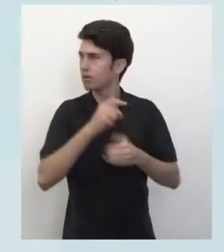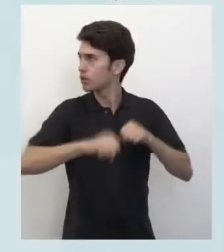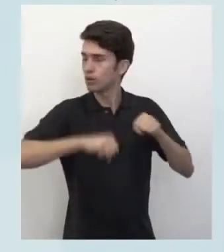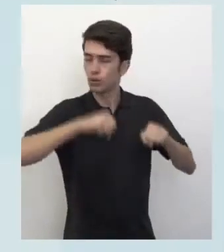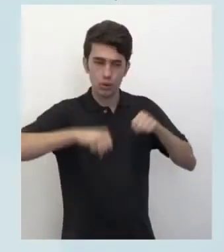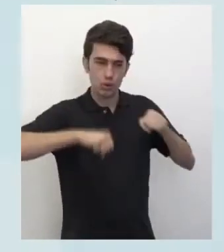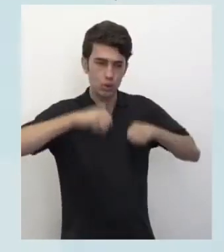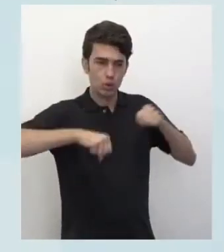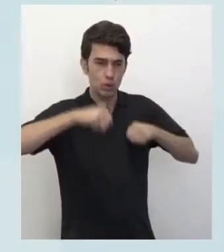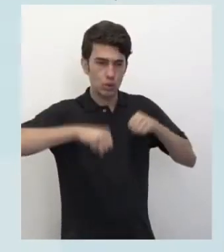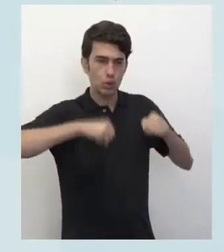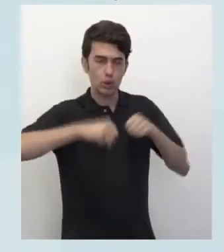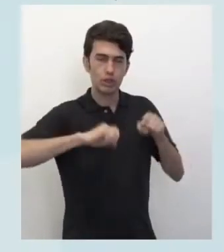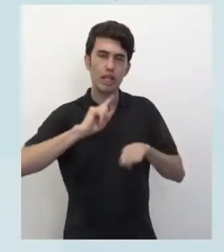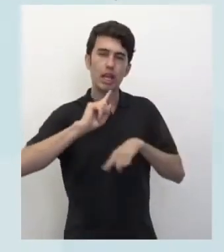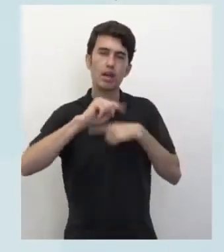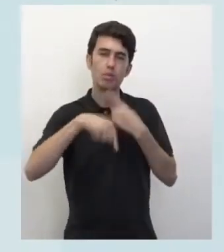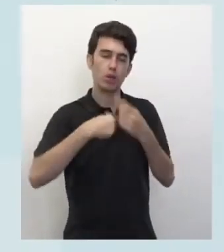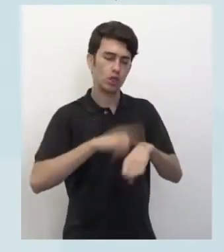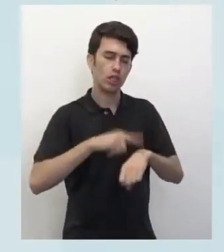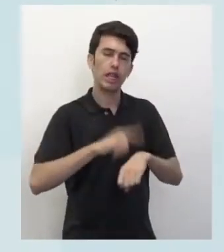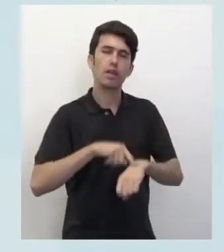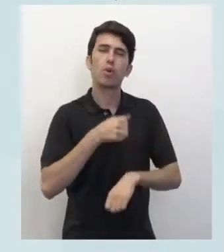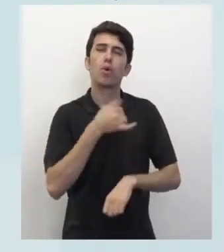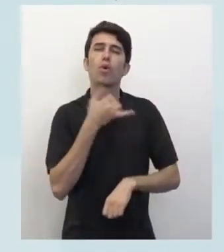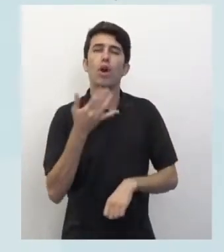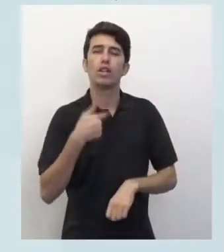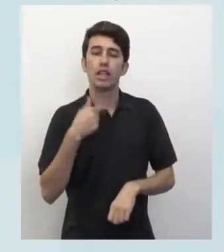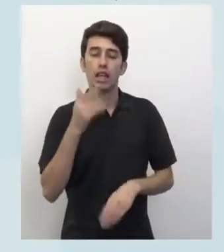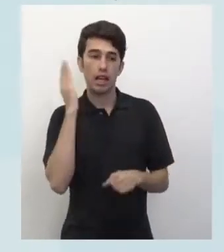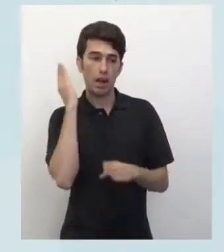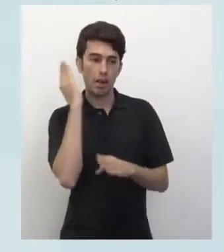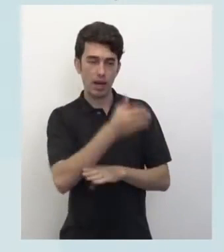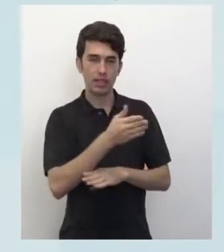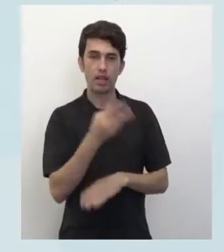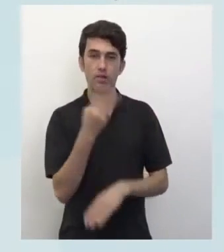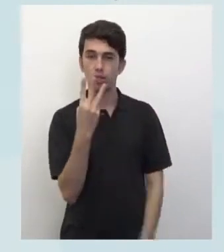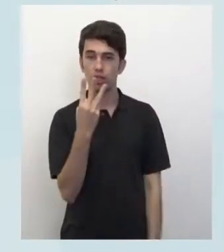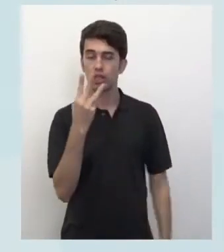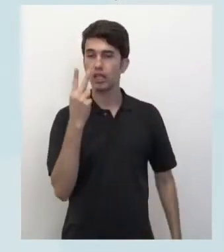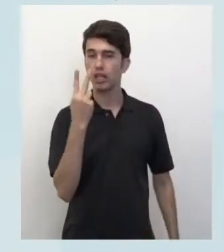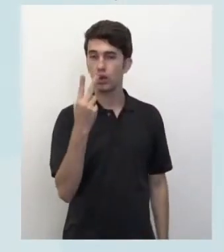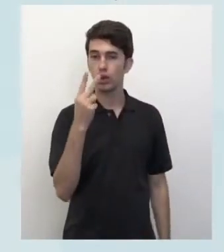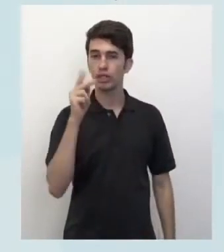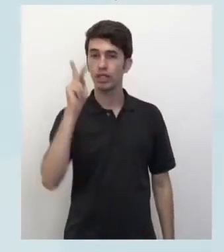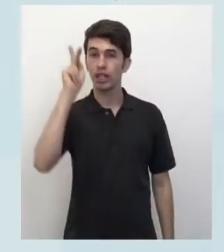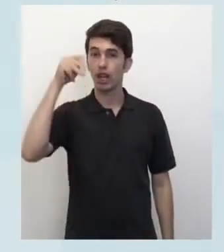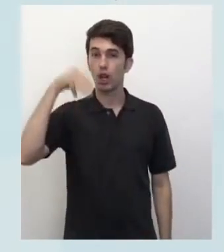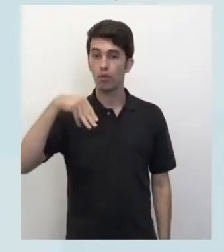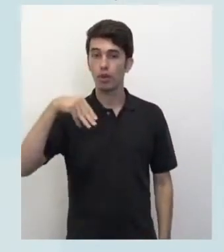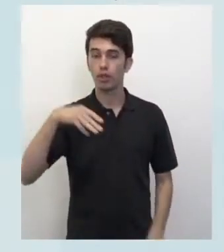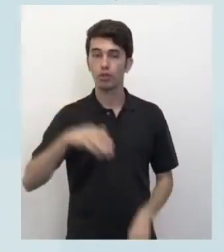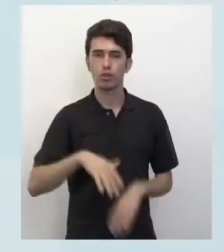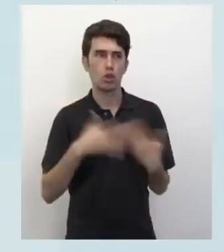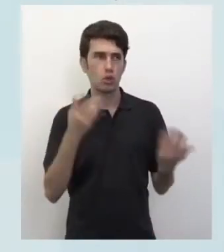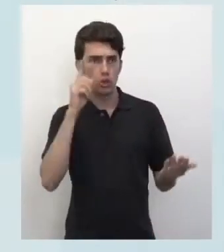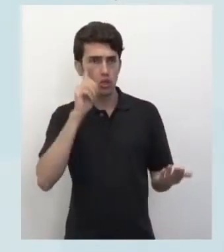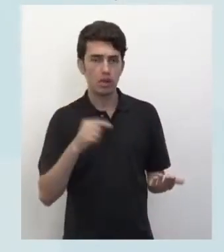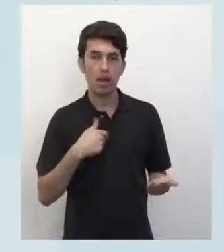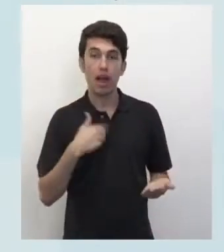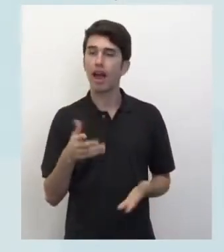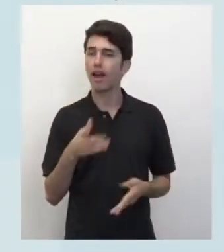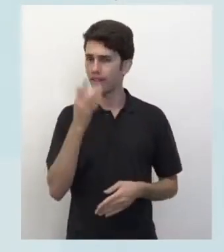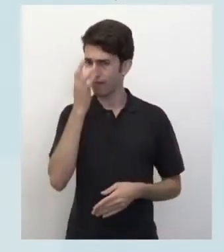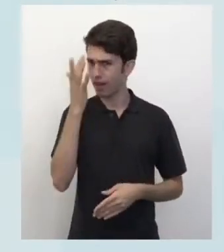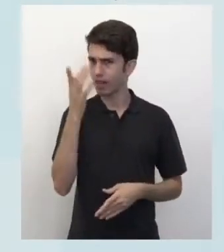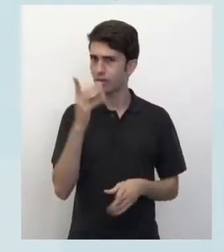depois de sua partida ele passaria pelo marco 32 quilômetros? Ah, não sei. Opa, tá fácil perceber isso aí.